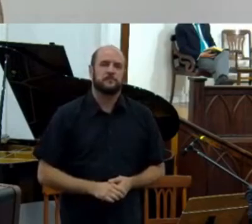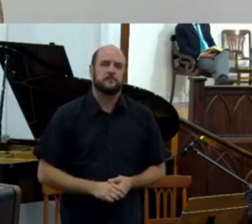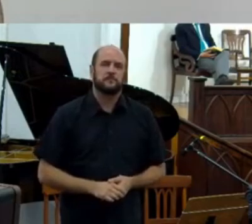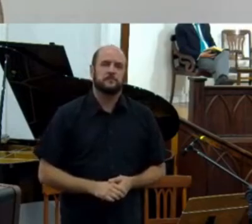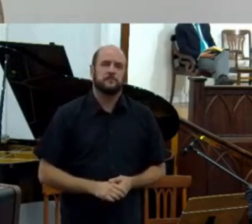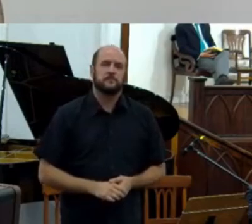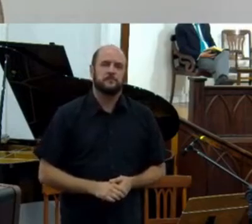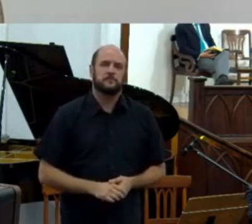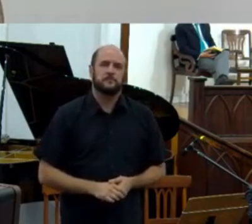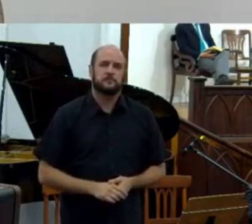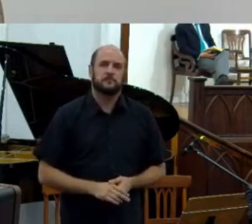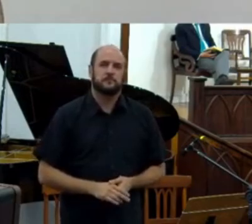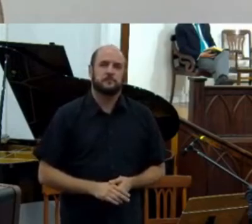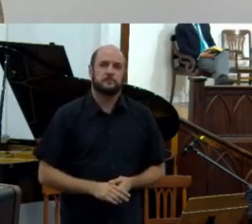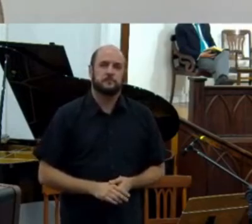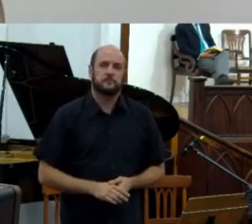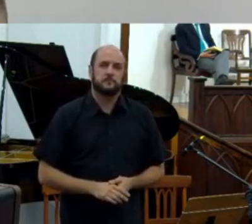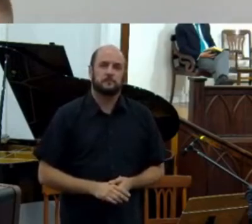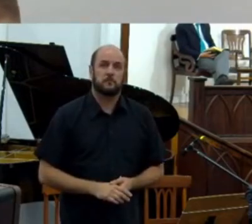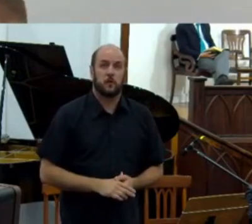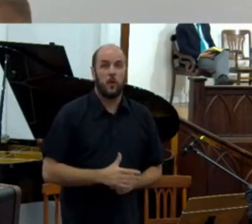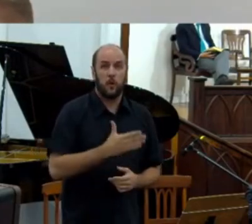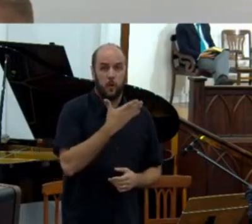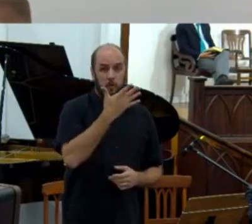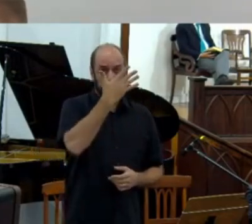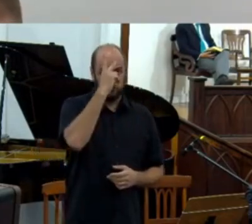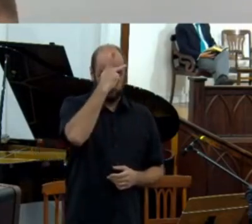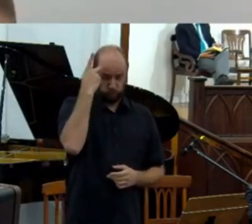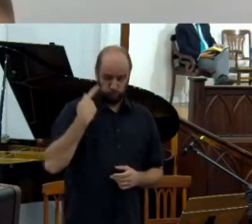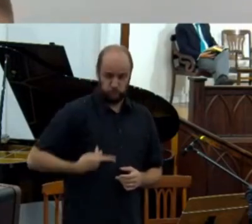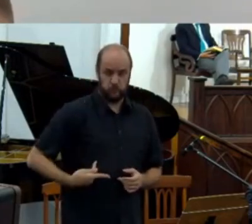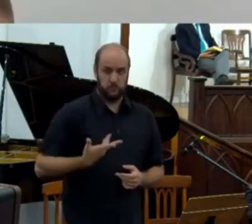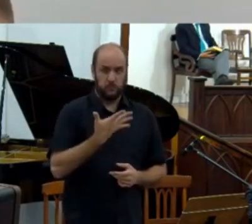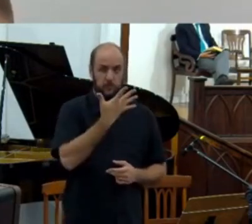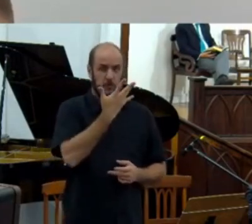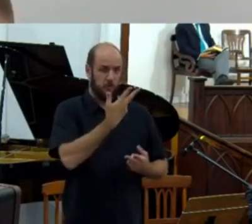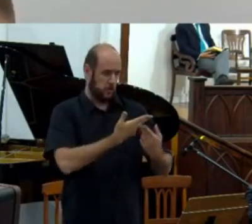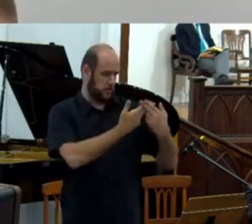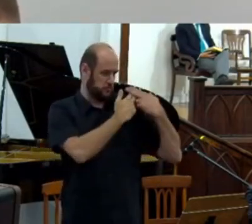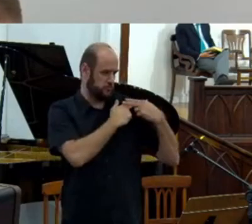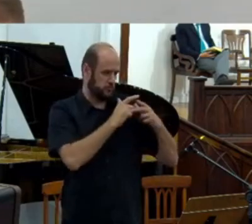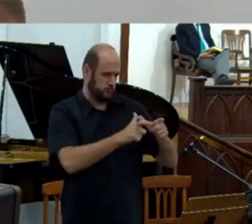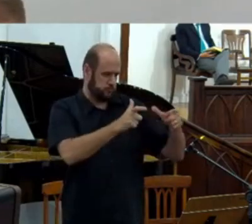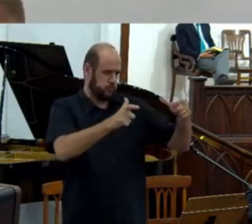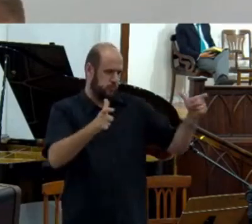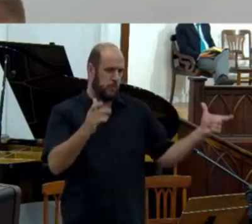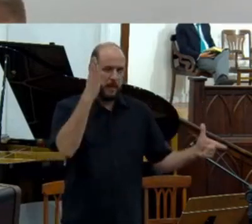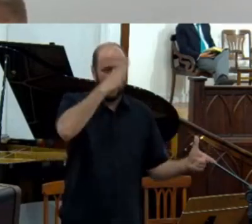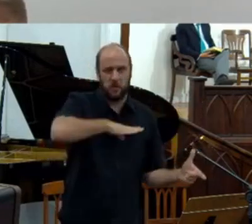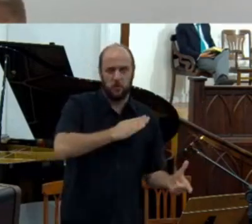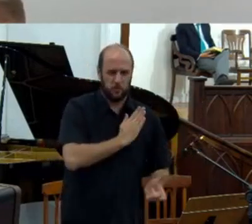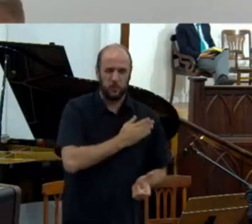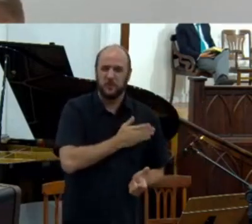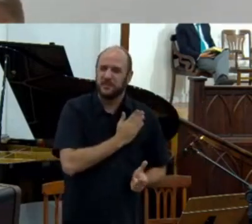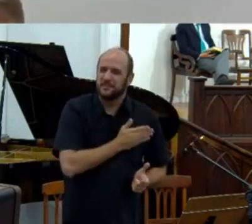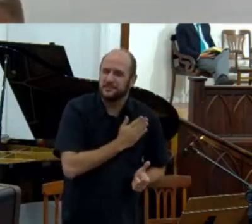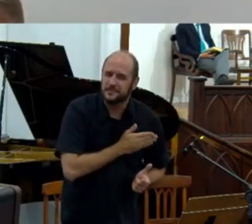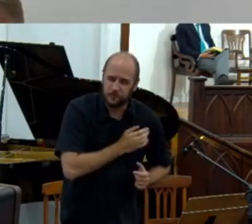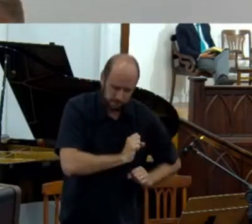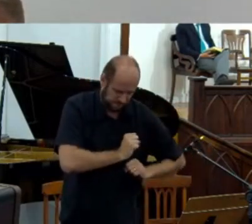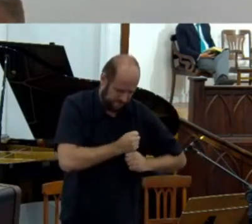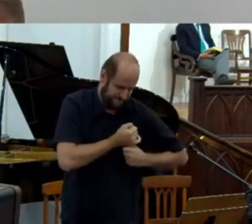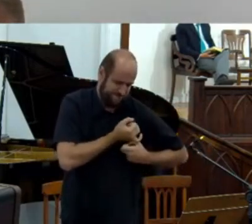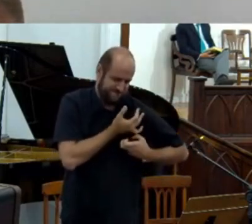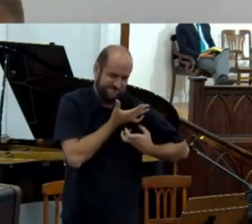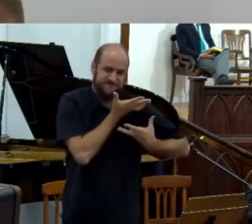Ele era o responsável pela multiplicação deste cenário. Era o seu coração a principal